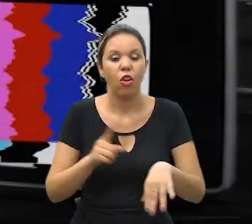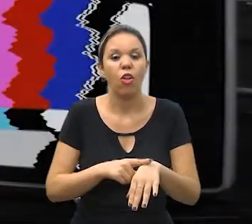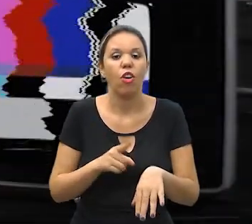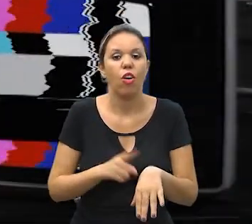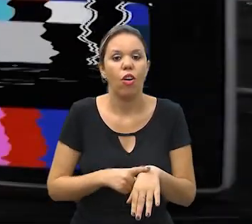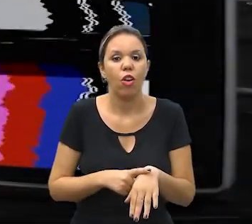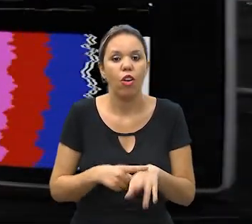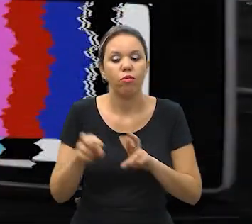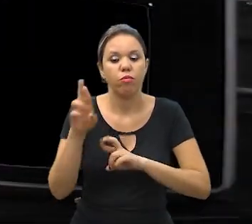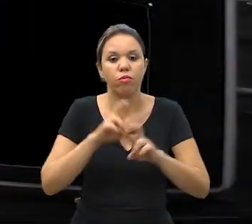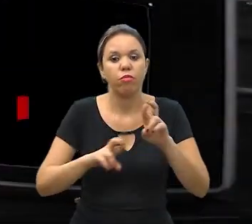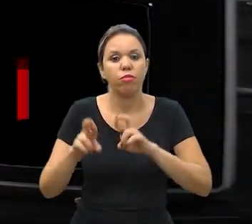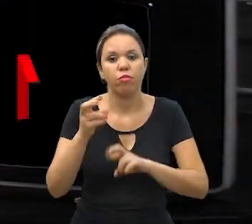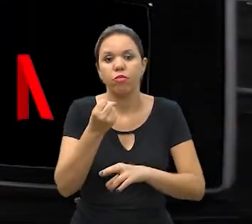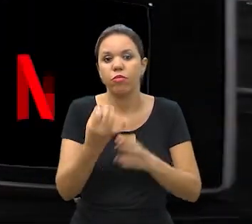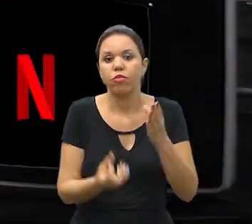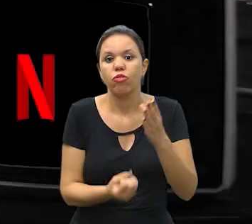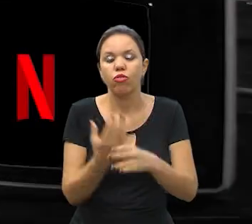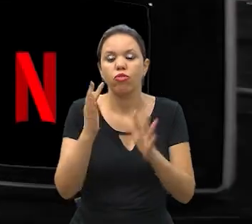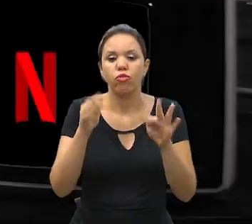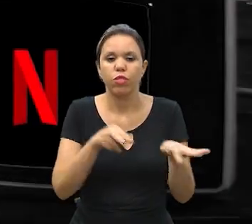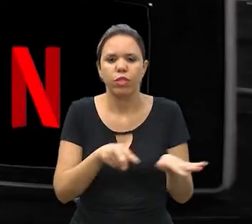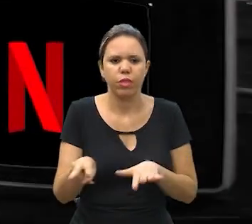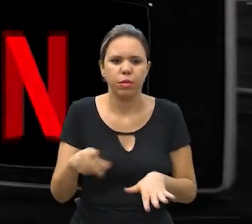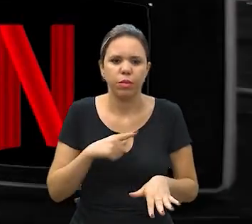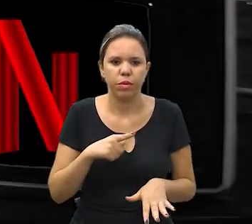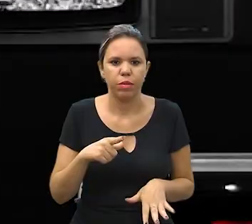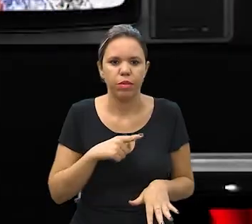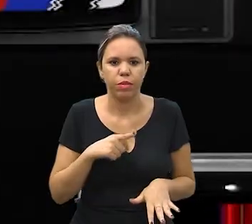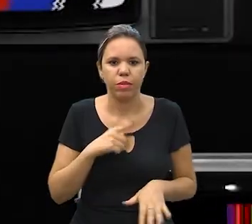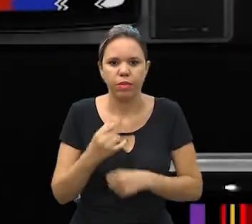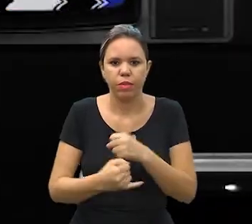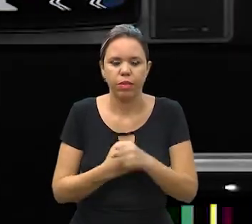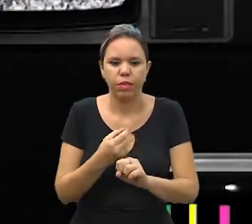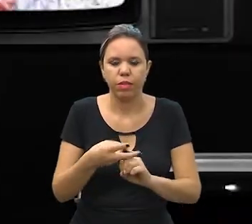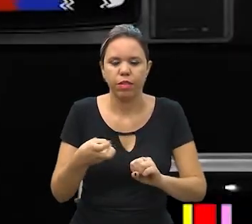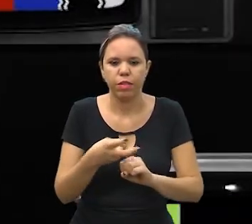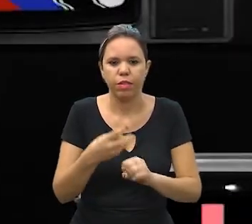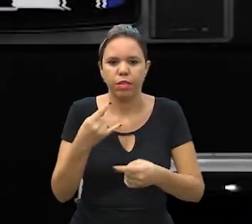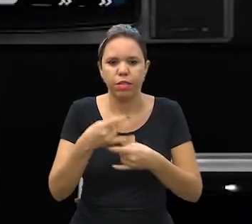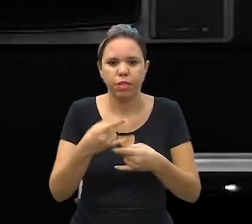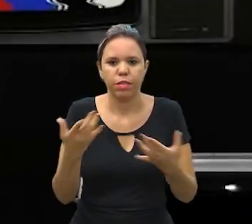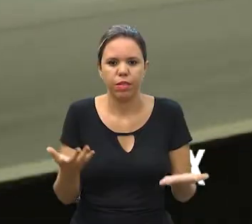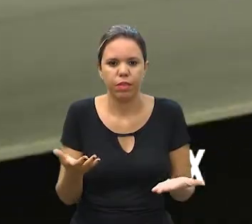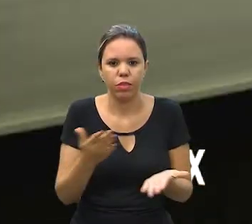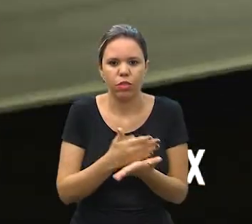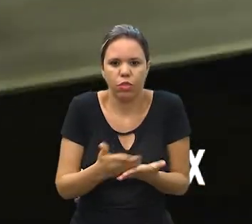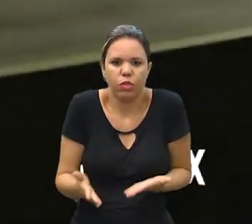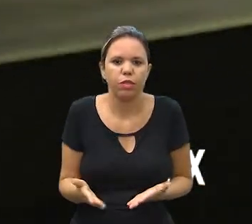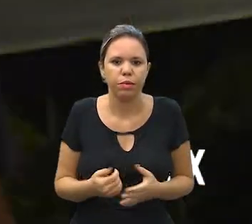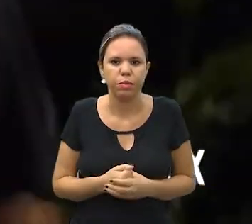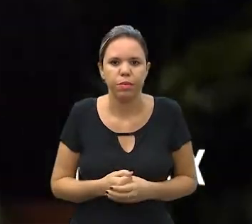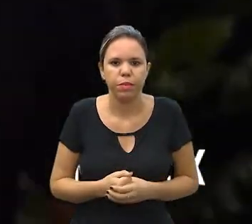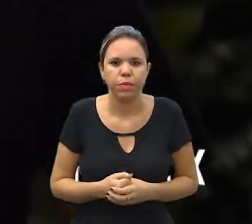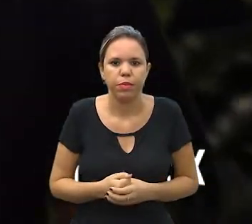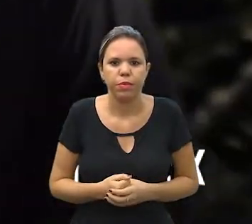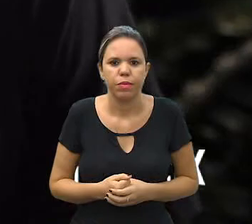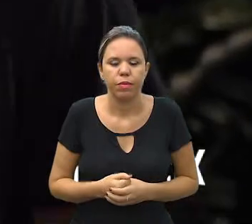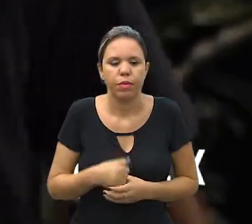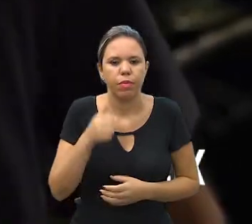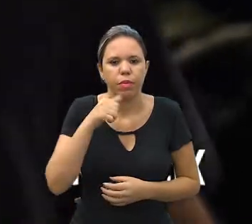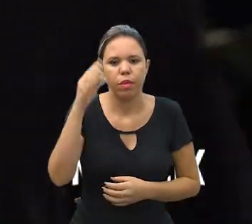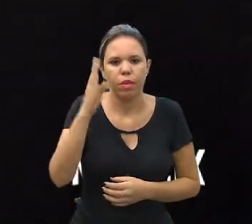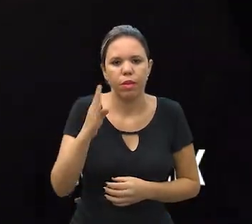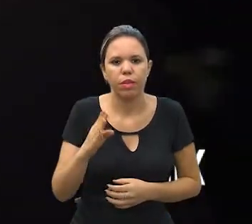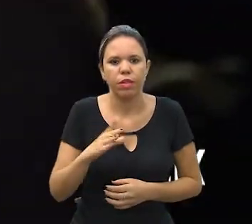E chegou a hora de a gente conferir as estreias do fim de semana nas plataformas de streaming. A gente começa pelas séries, com